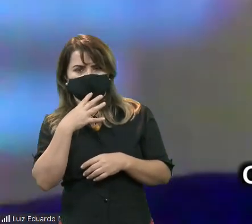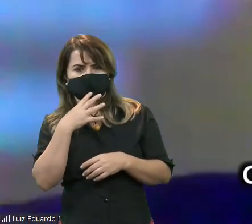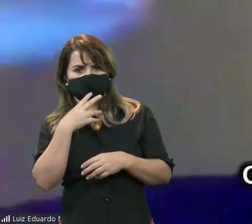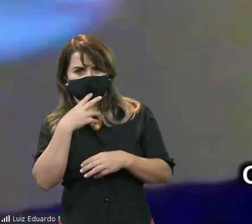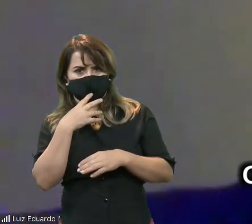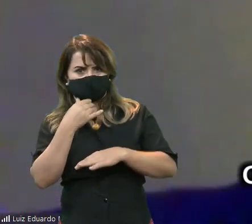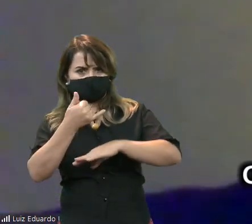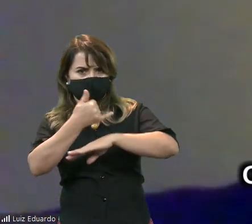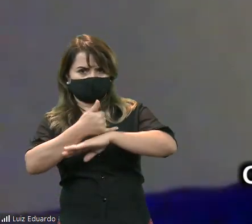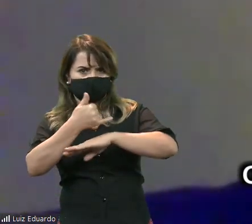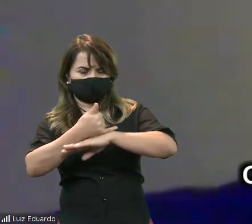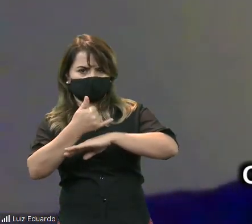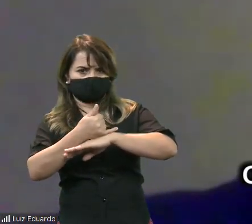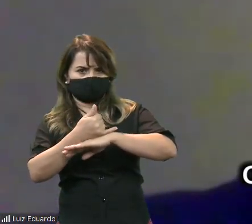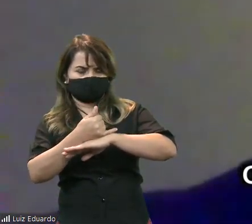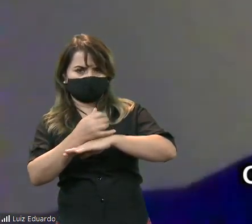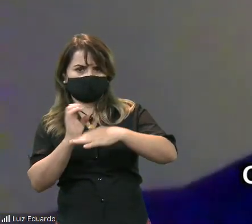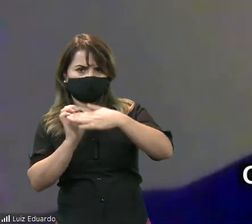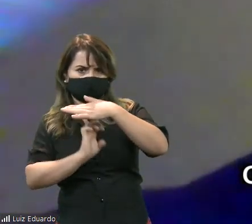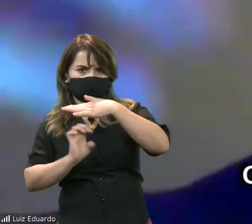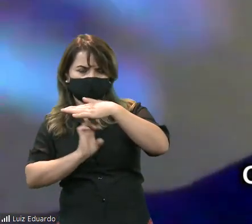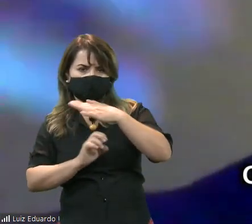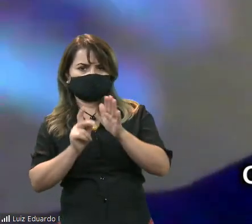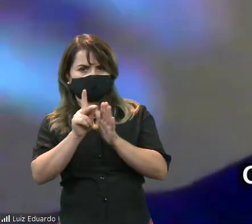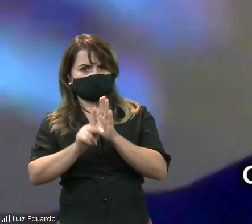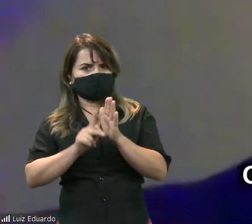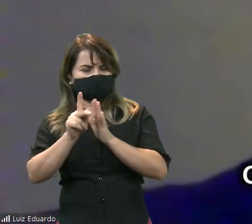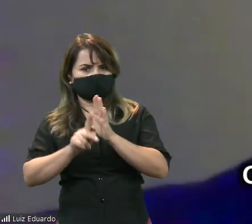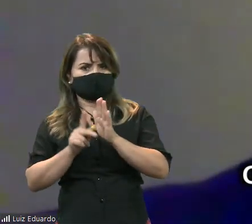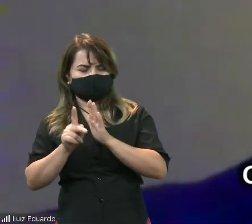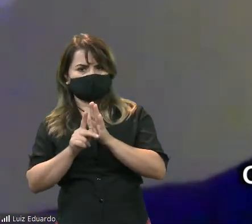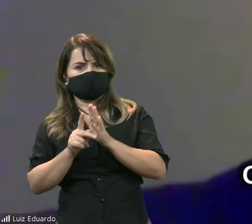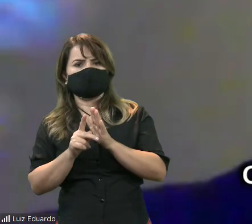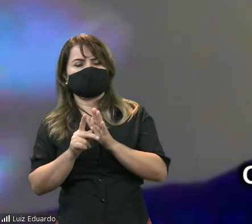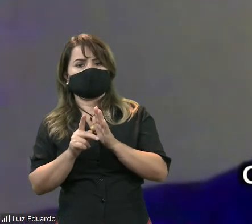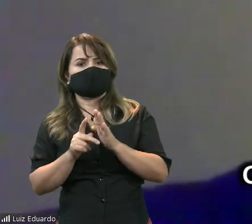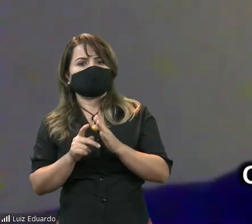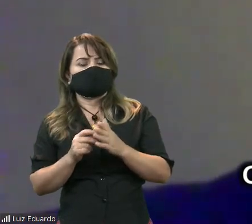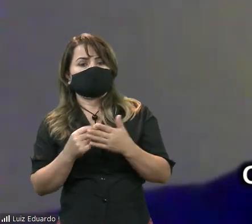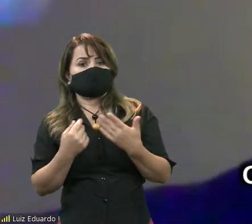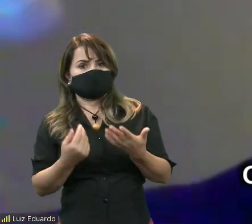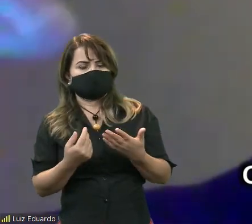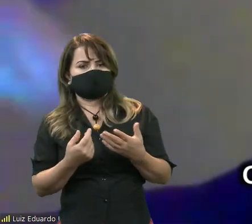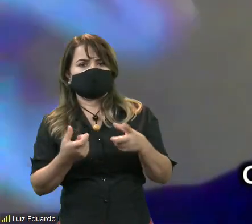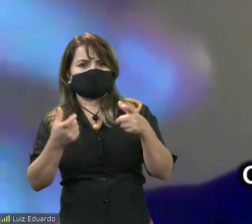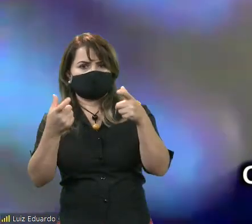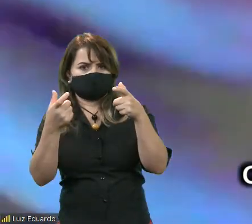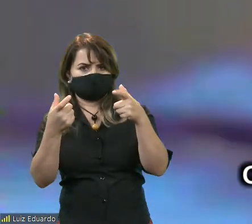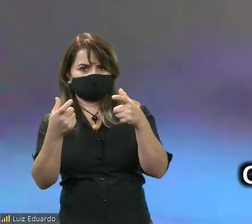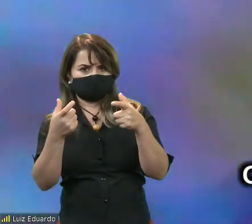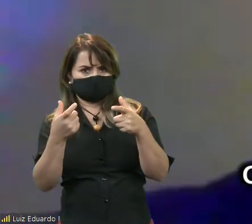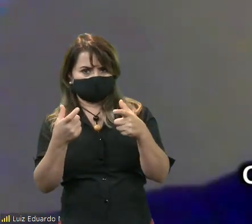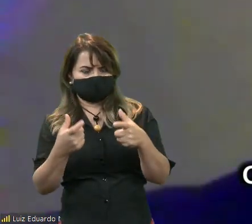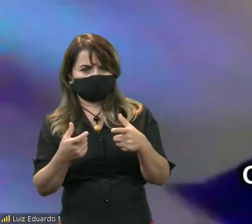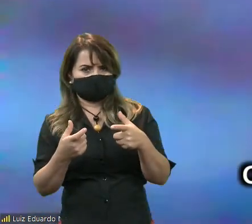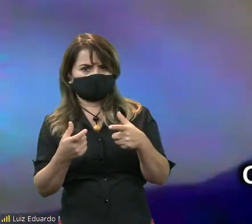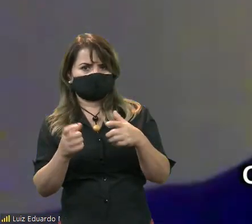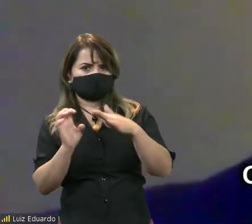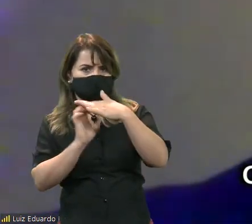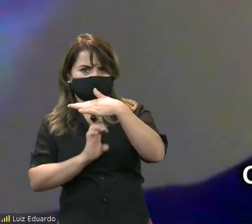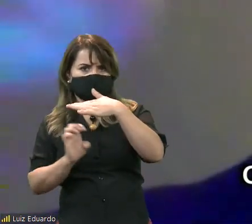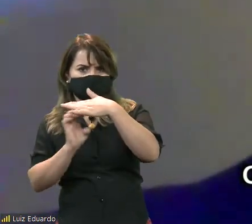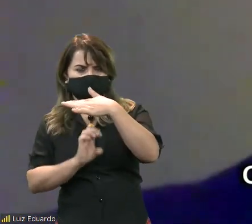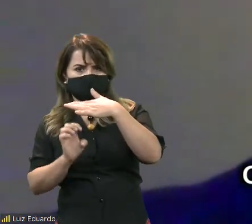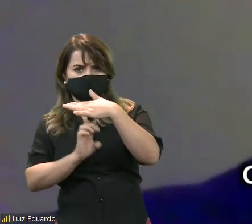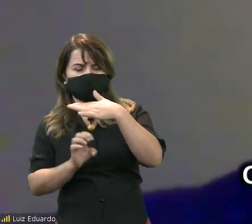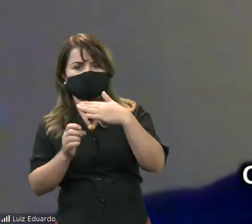e da Estrada de Ferro. Mas essas concessionárias, elas, senhor presidente, elas são loucas